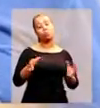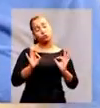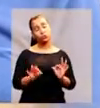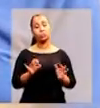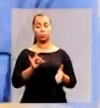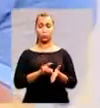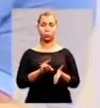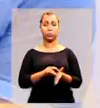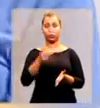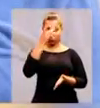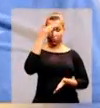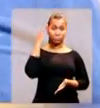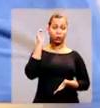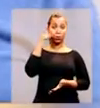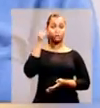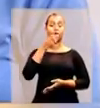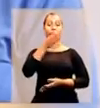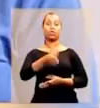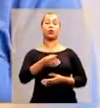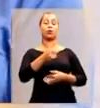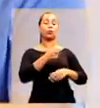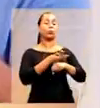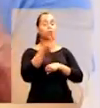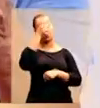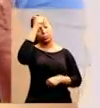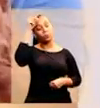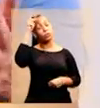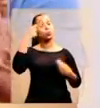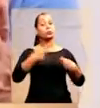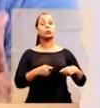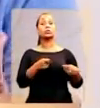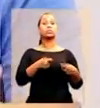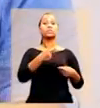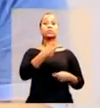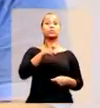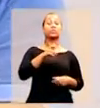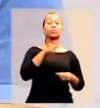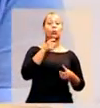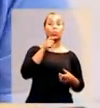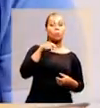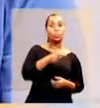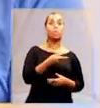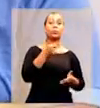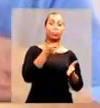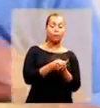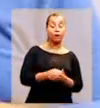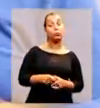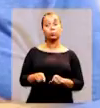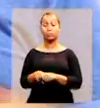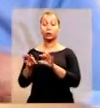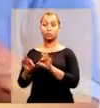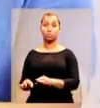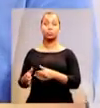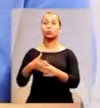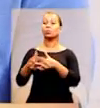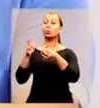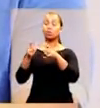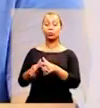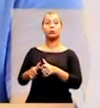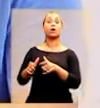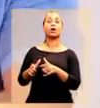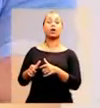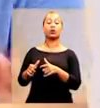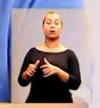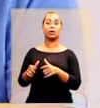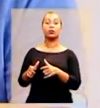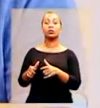muito legítimo que o artista que foi procurar a prefeitura fala, pô, eu preciso de 25 mil para pagar as minhas atrizes. Como eu também acho muito legítimo eu chegar em qualquer